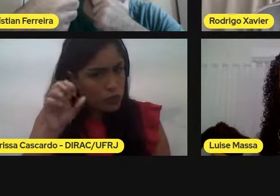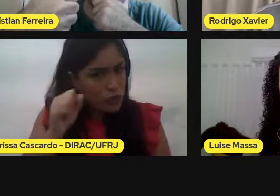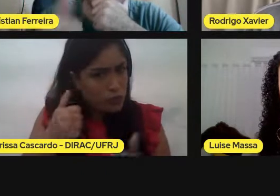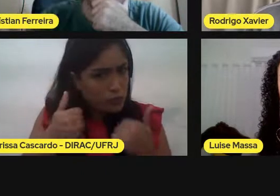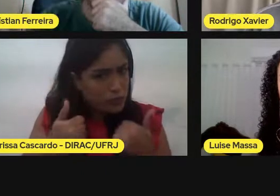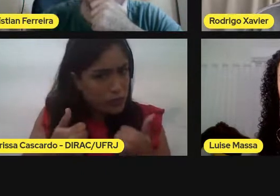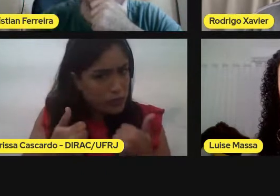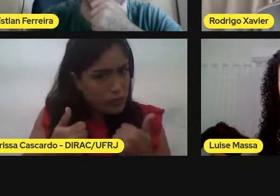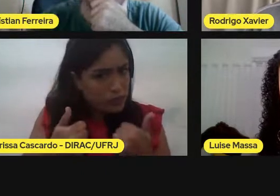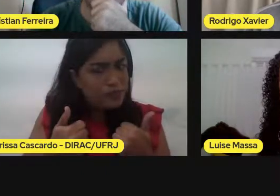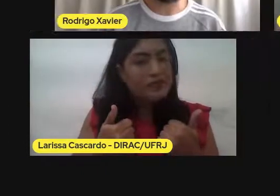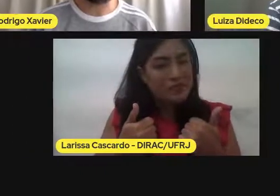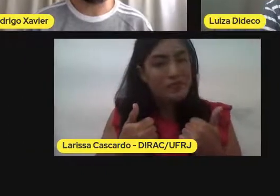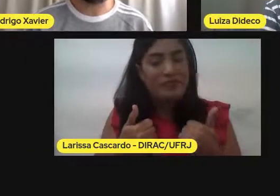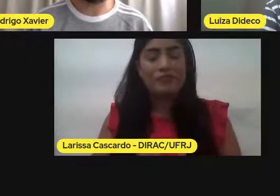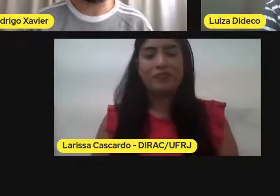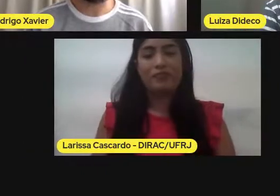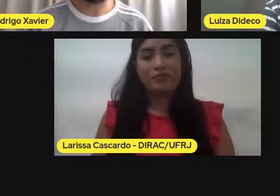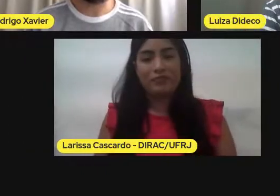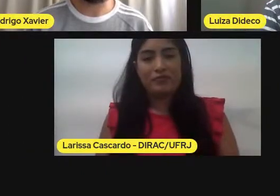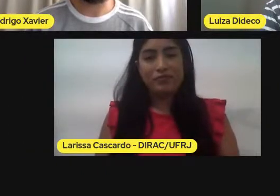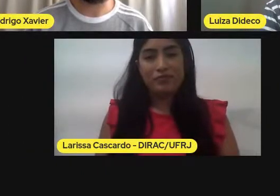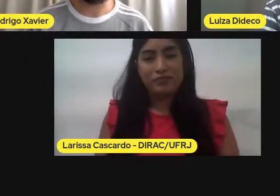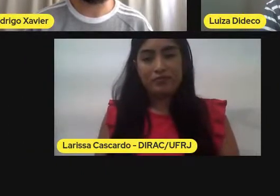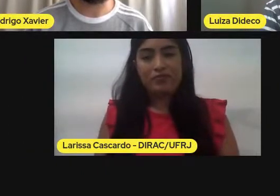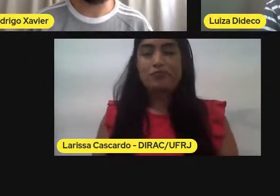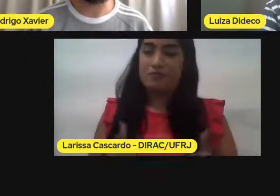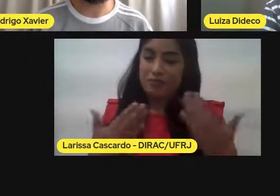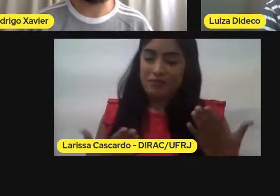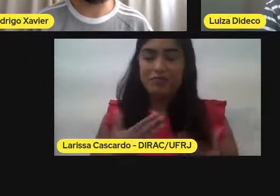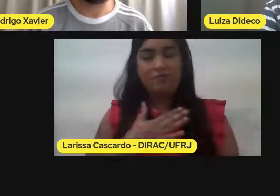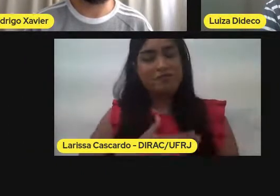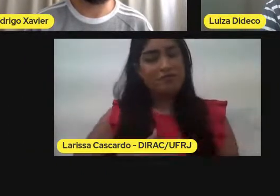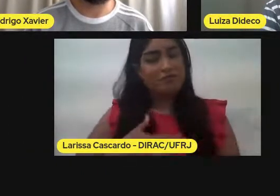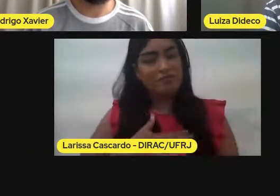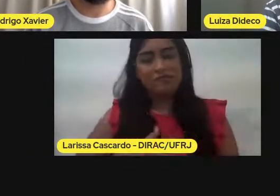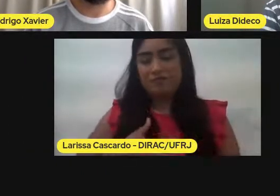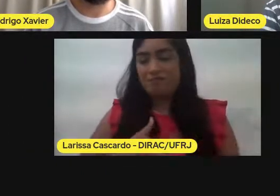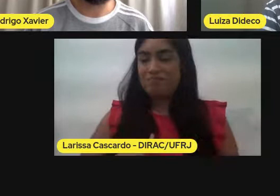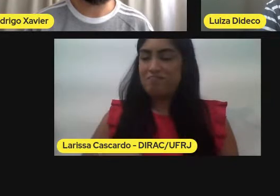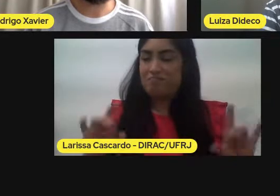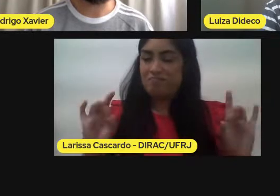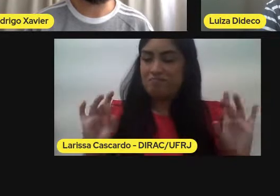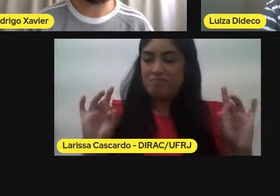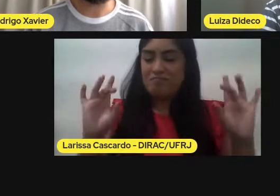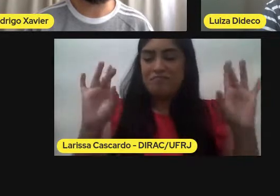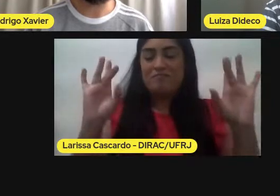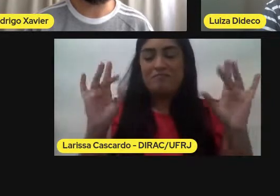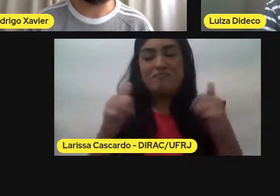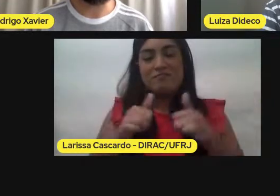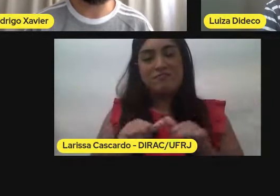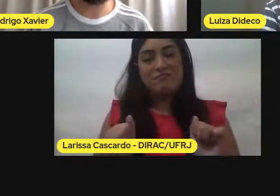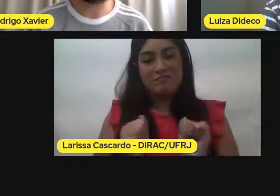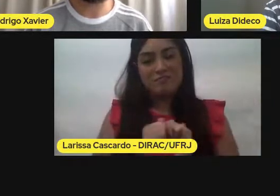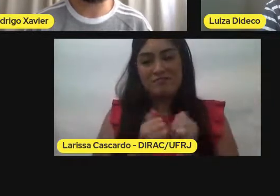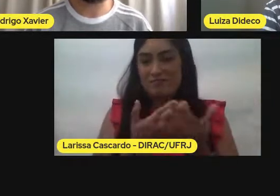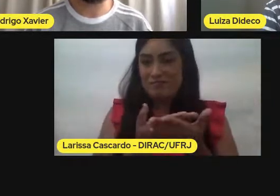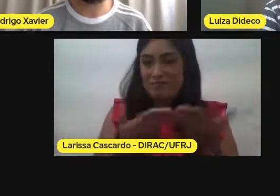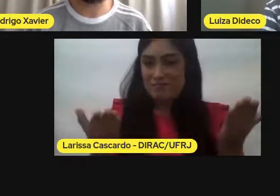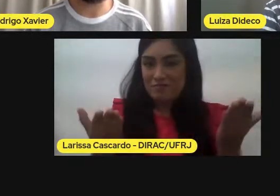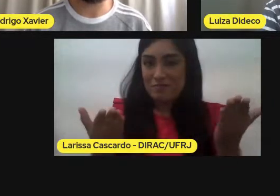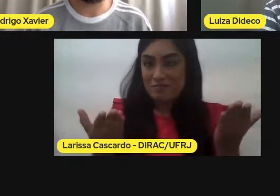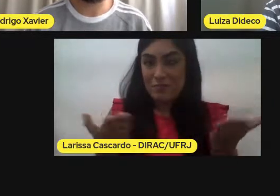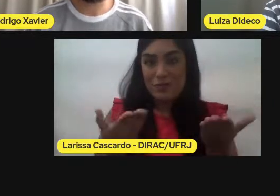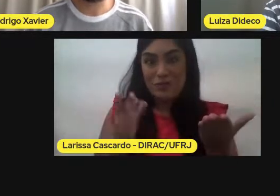Que bom. É um prazer imenso estar aqui com vocês hoje, nessa tarde, para